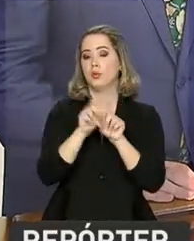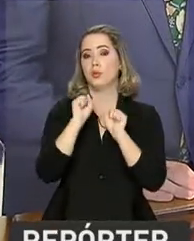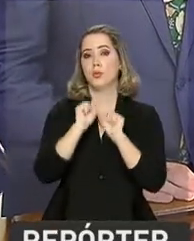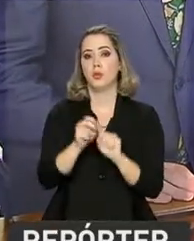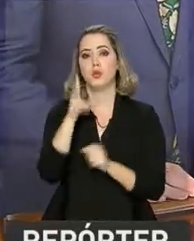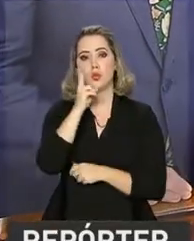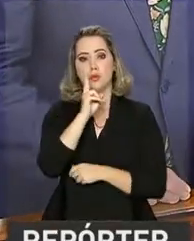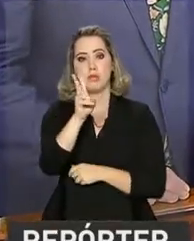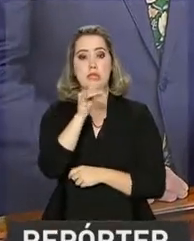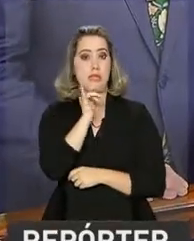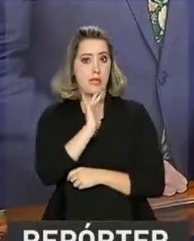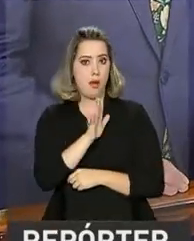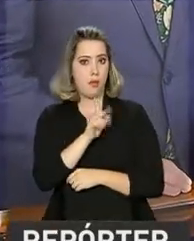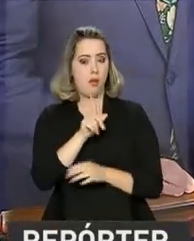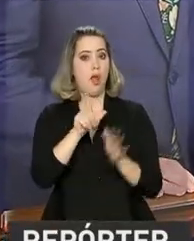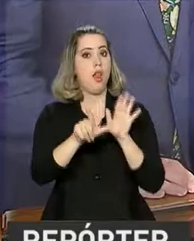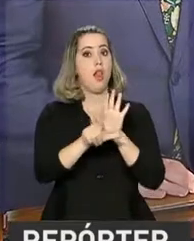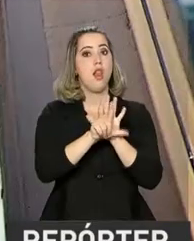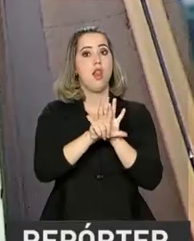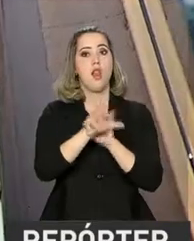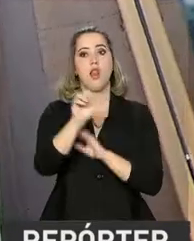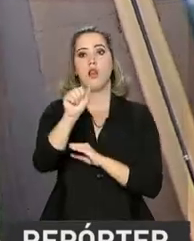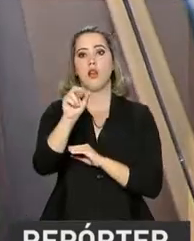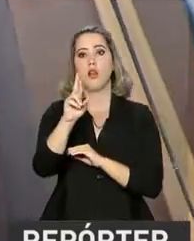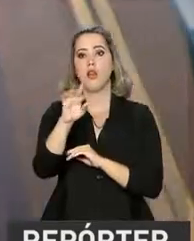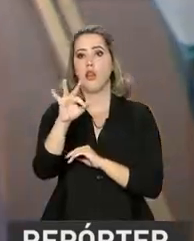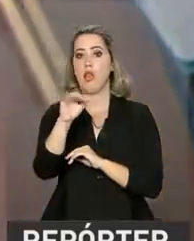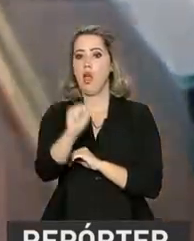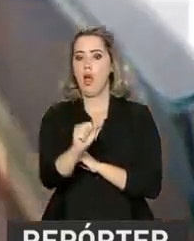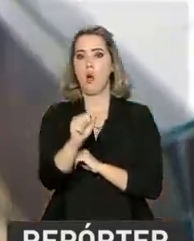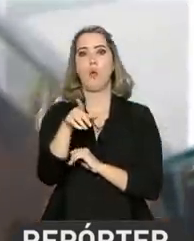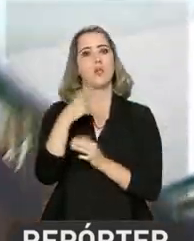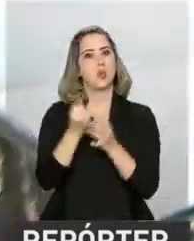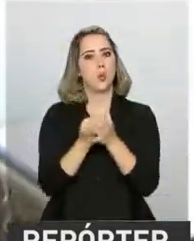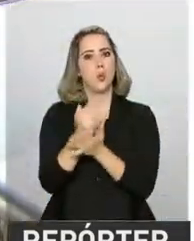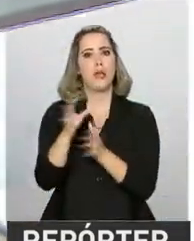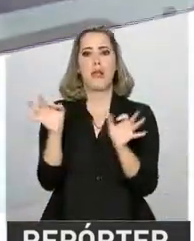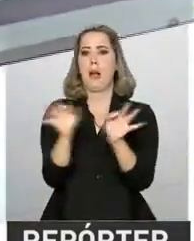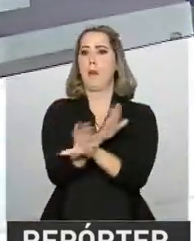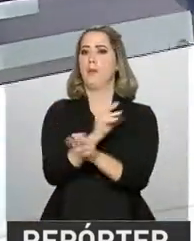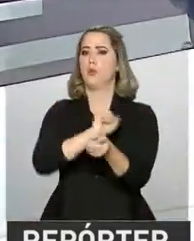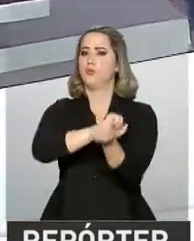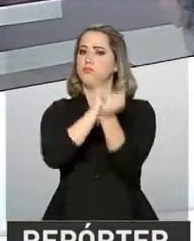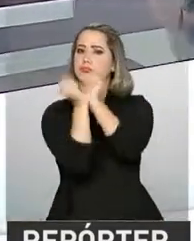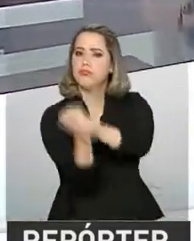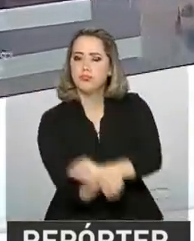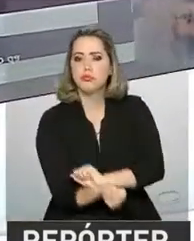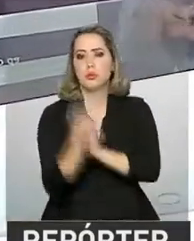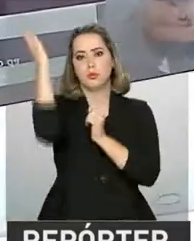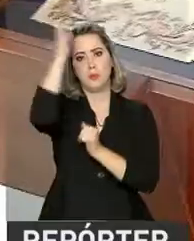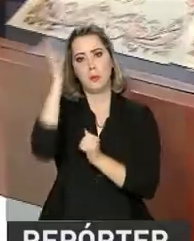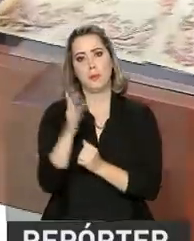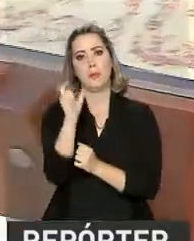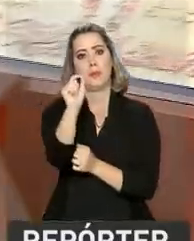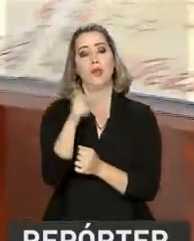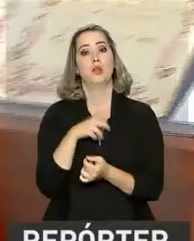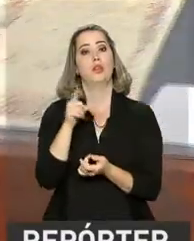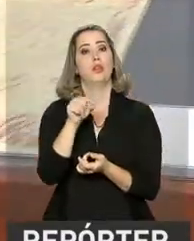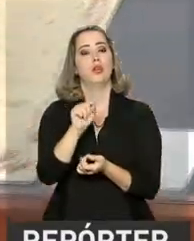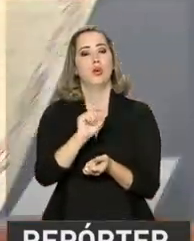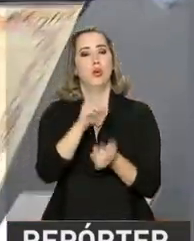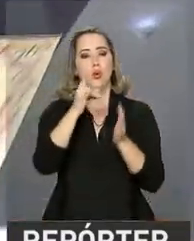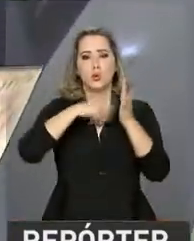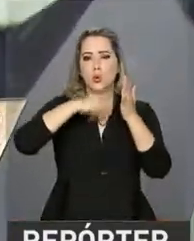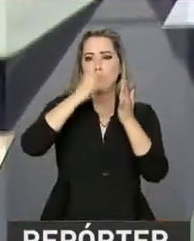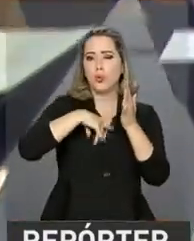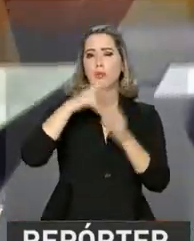ver por exemplo a lei áurea original que aboliu a escravidão no brasil os registros históricos são do